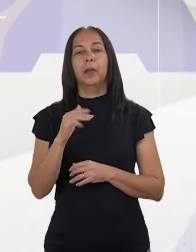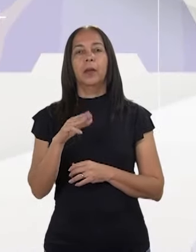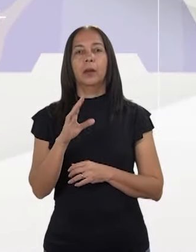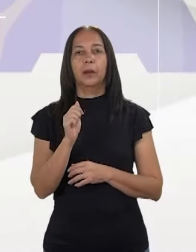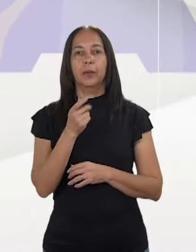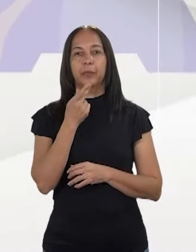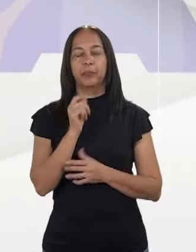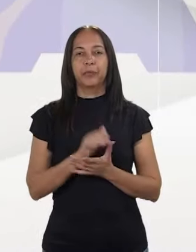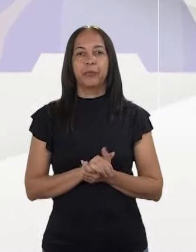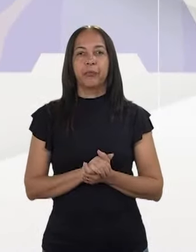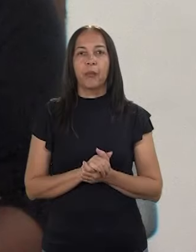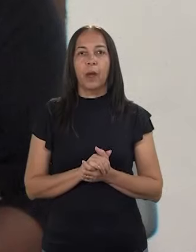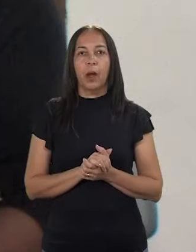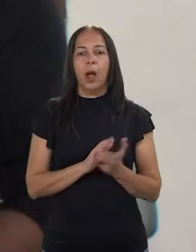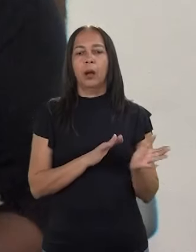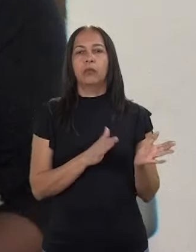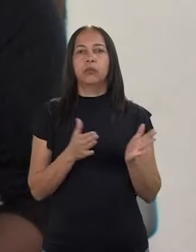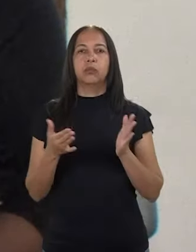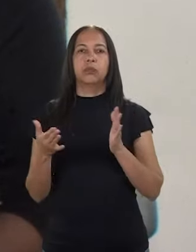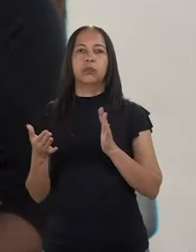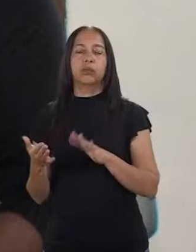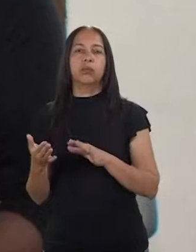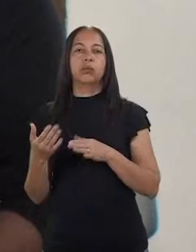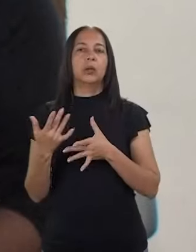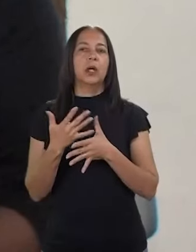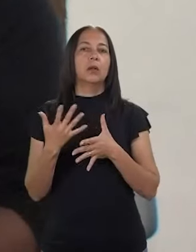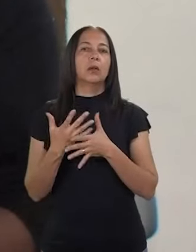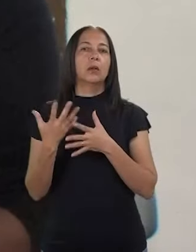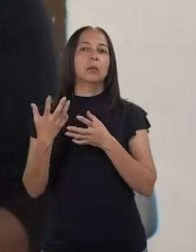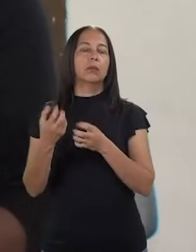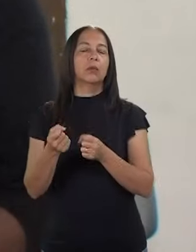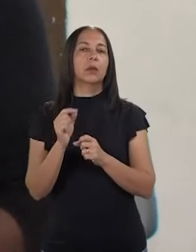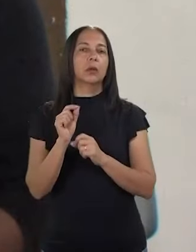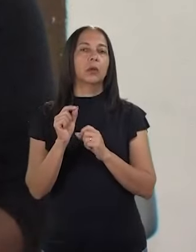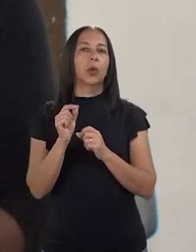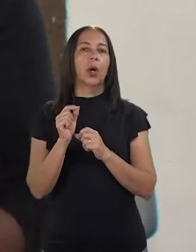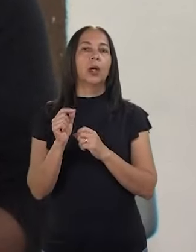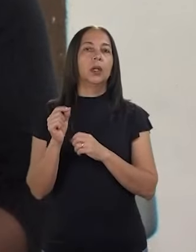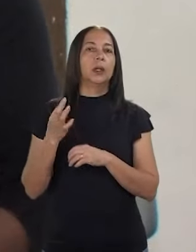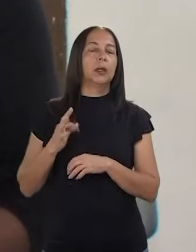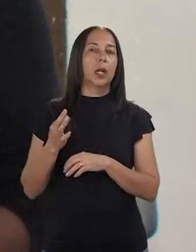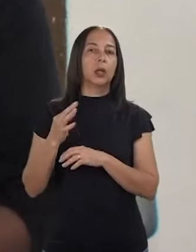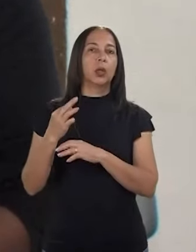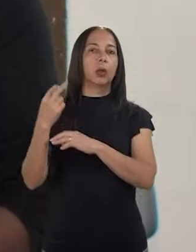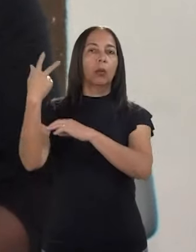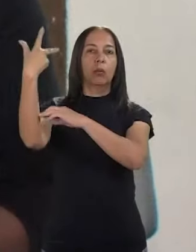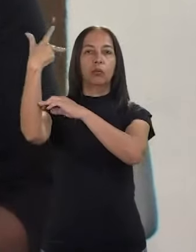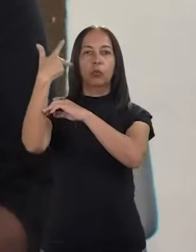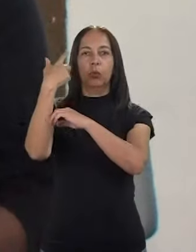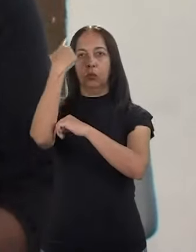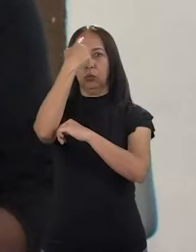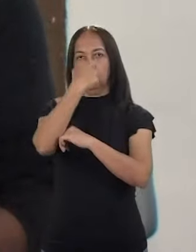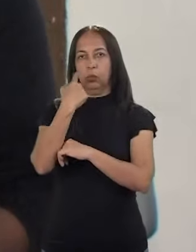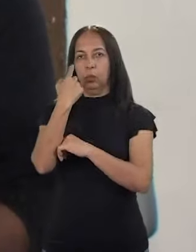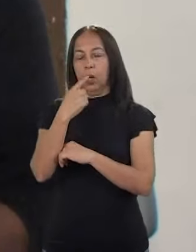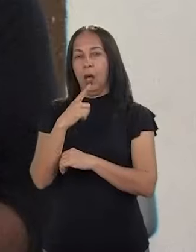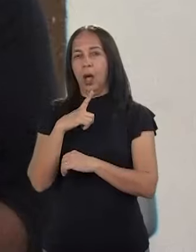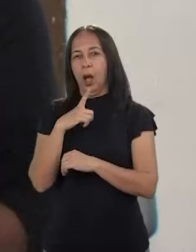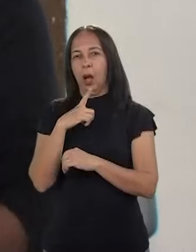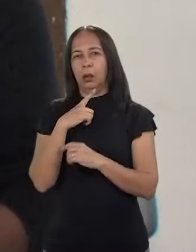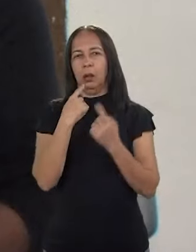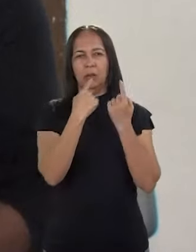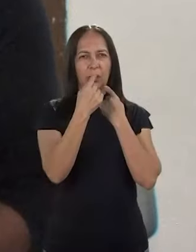Bianca Santos na sua matéria à medida que as cidades adotam tecnologias como reconhecimento facial surgem debates importantes sobre as